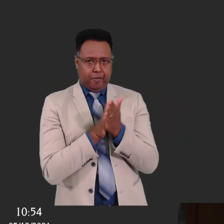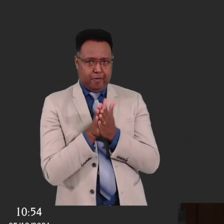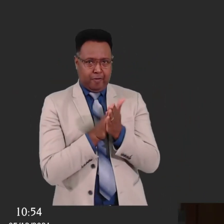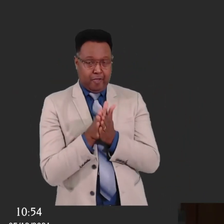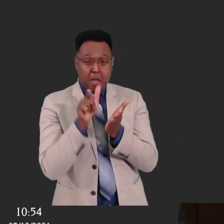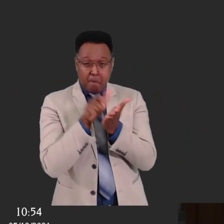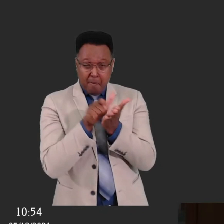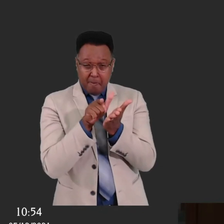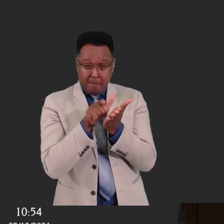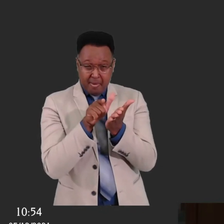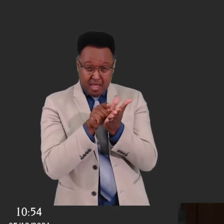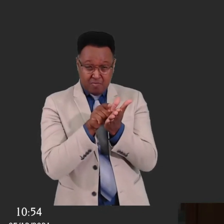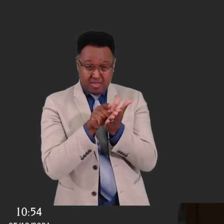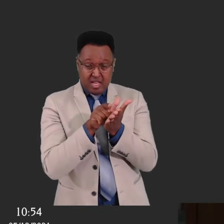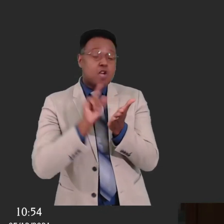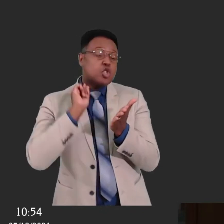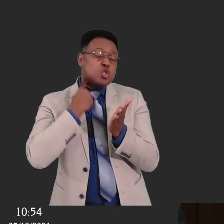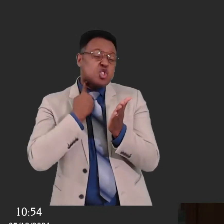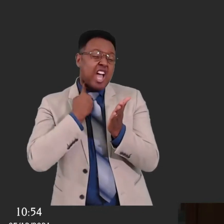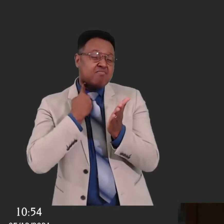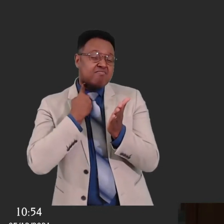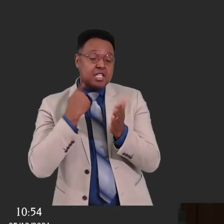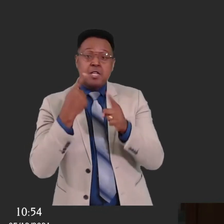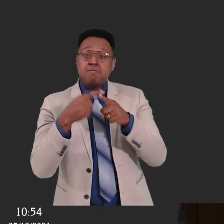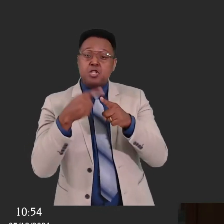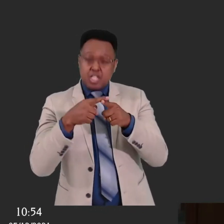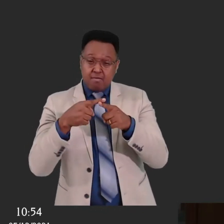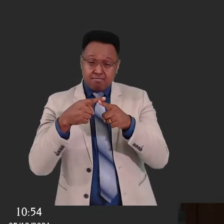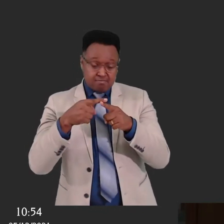a imagem, mesmo projetada, não vai ser perfeita.